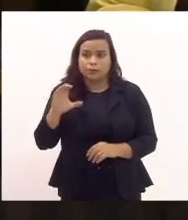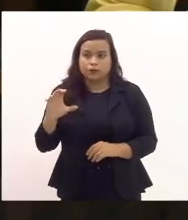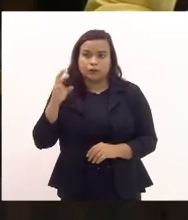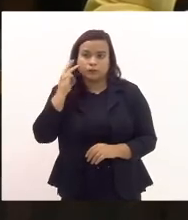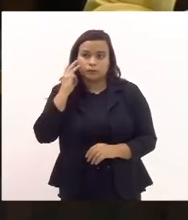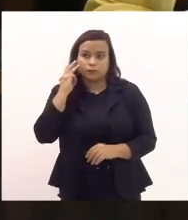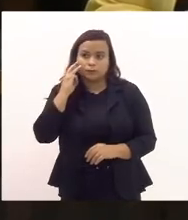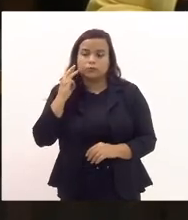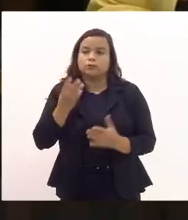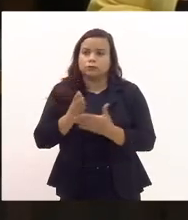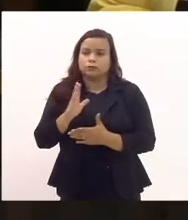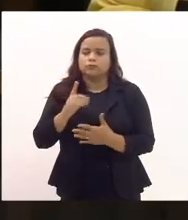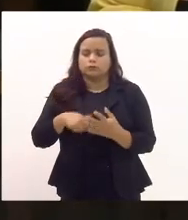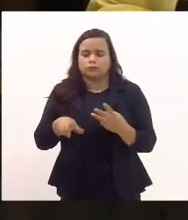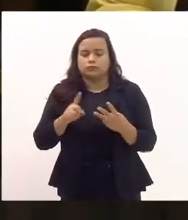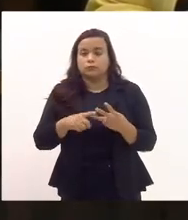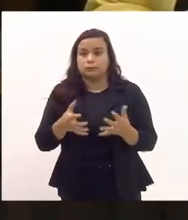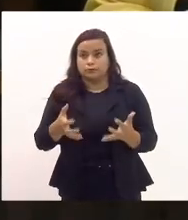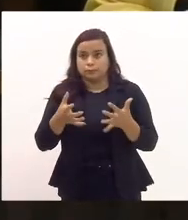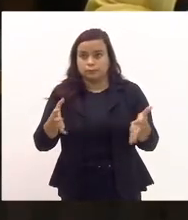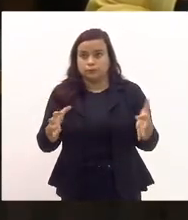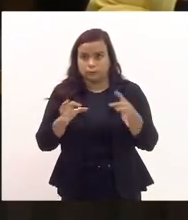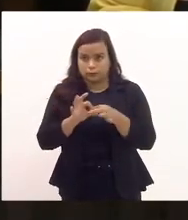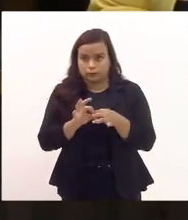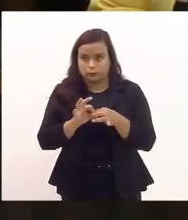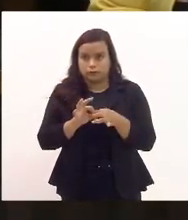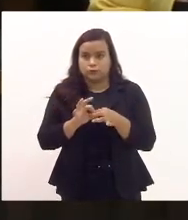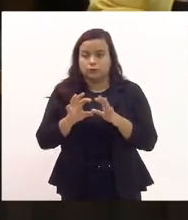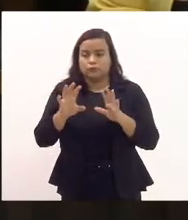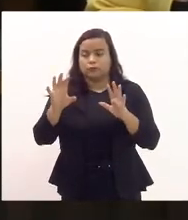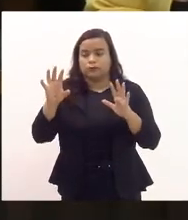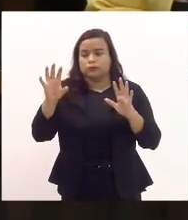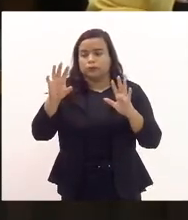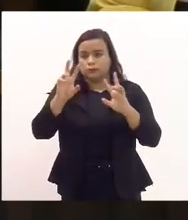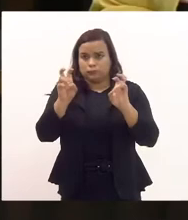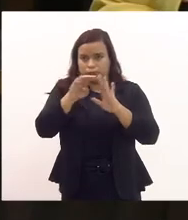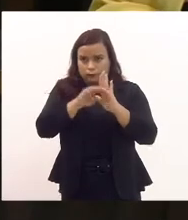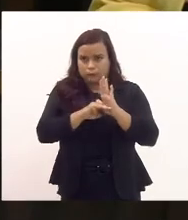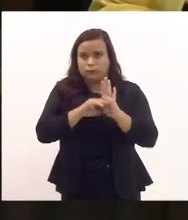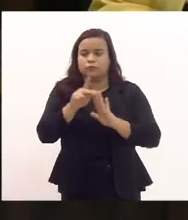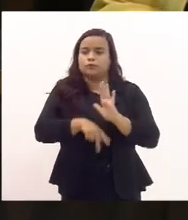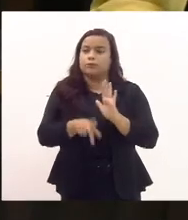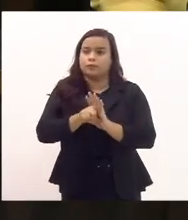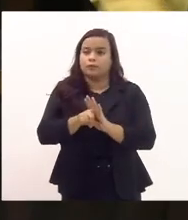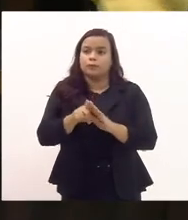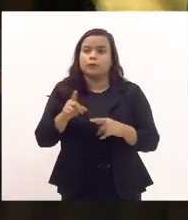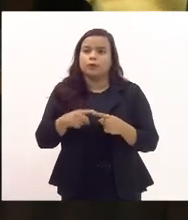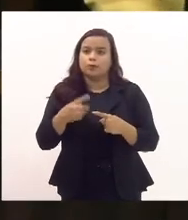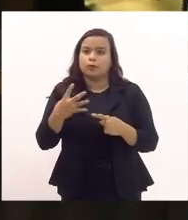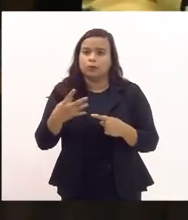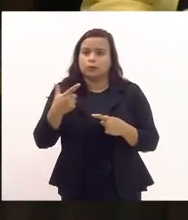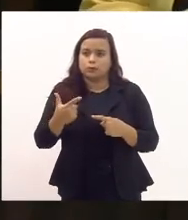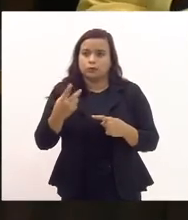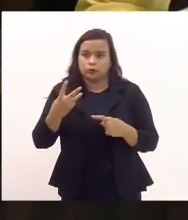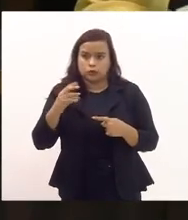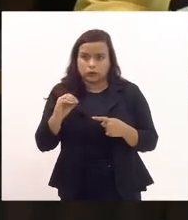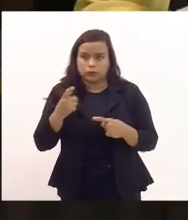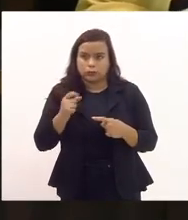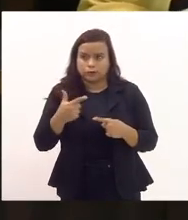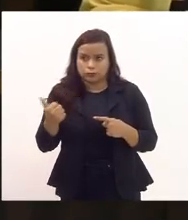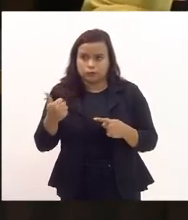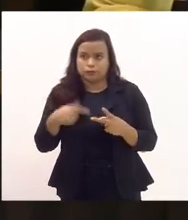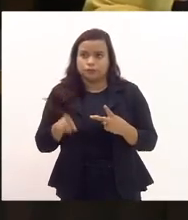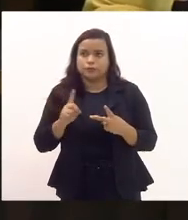resolução aprovada é que a inclusão na ordem do dia seguinte projetos de leis projeto de lei 4230 de